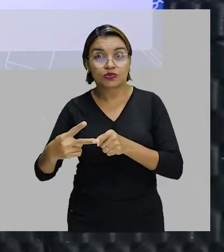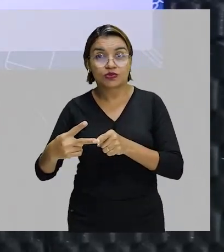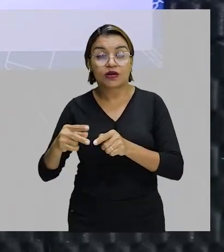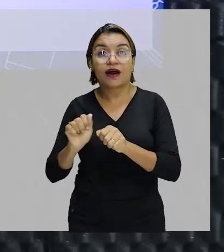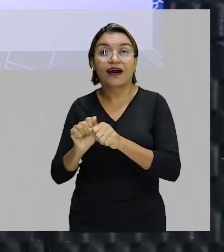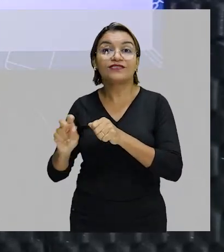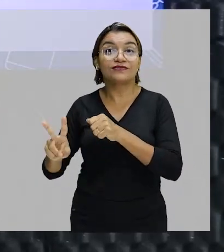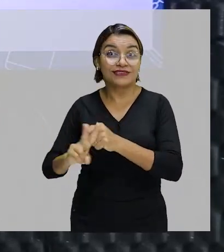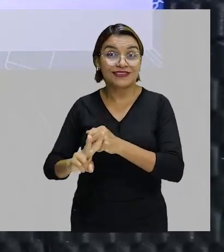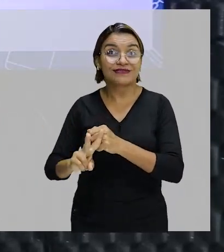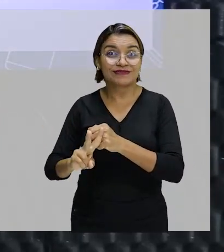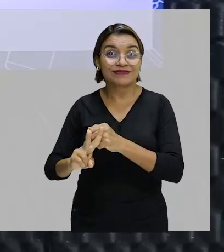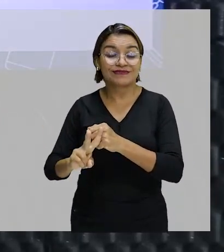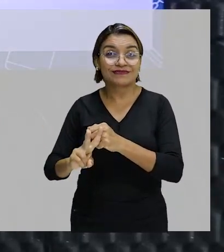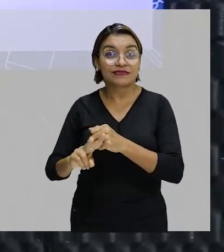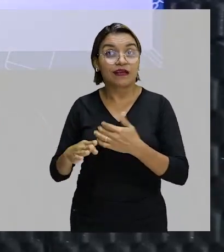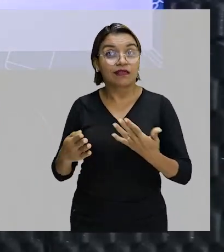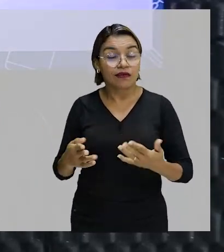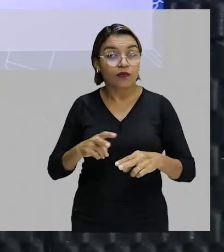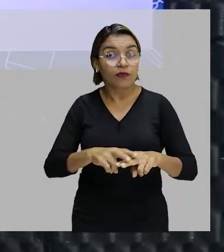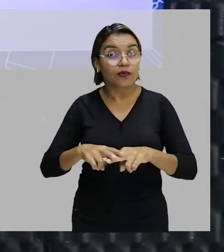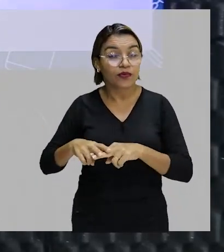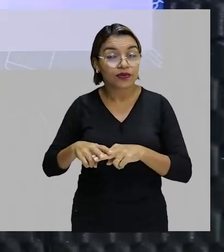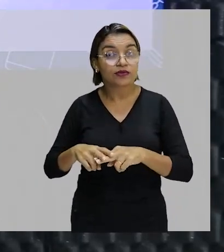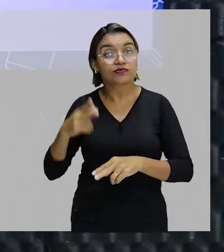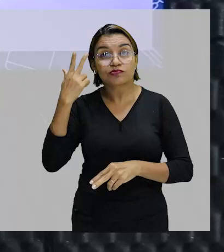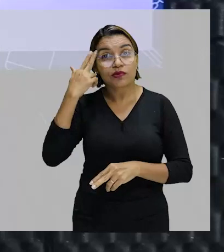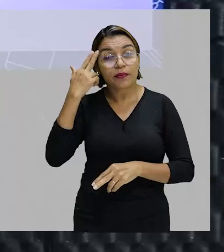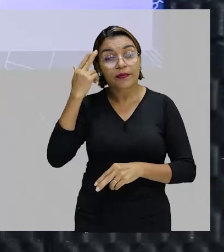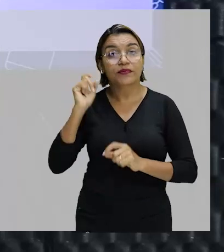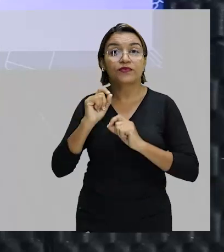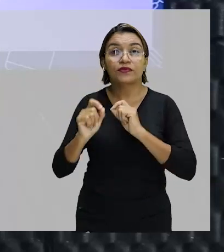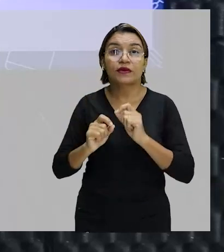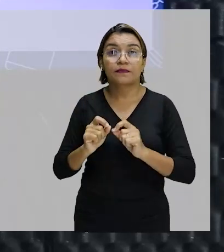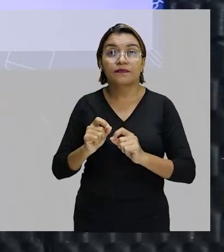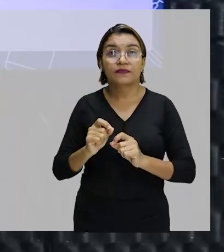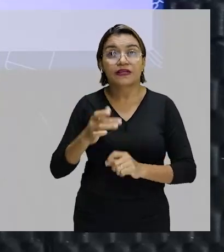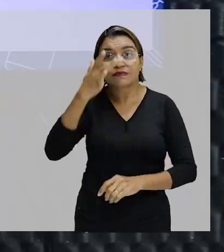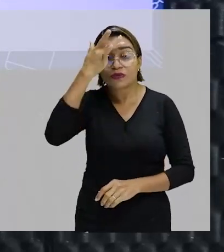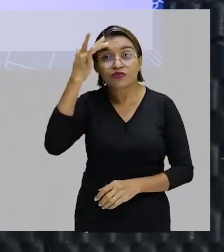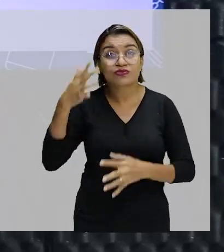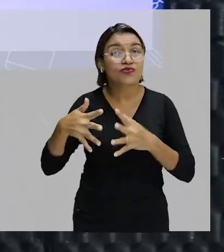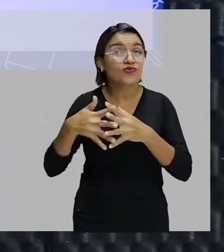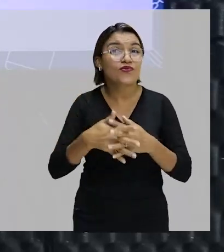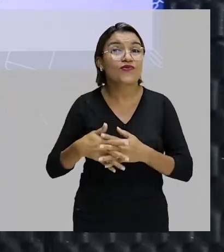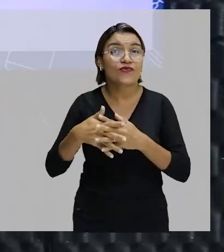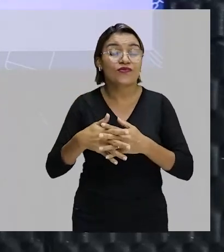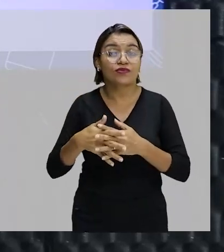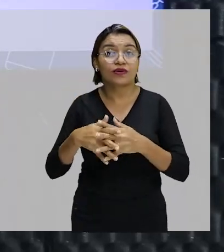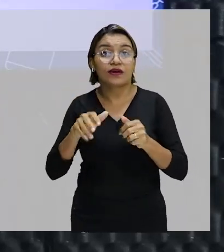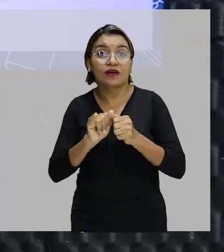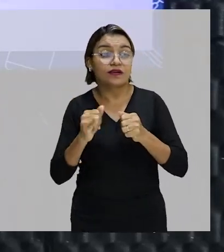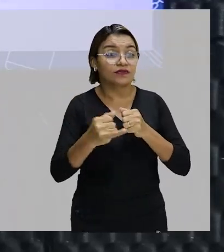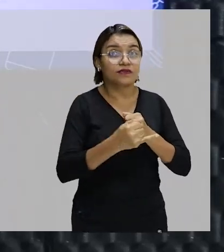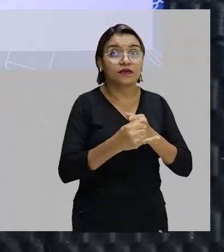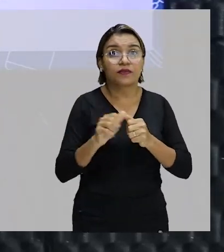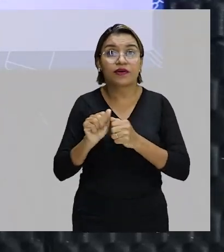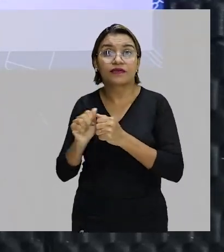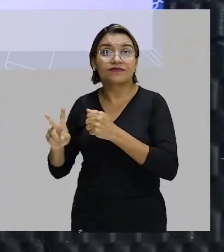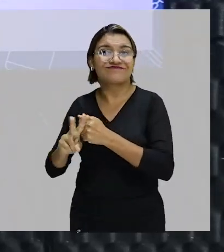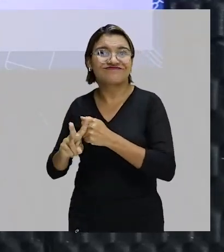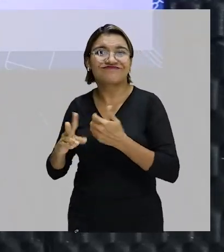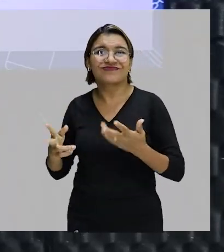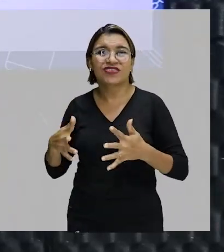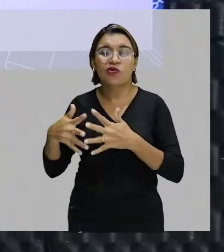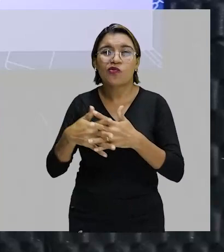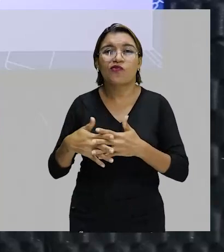como advérbio. Por isso que, normalmente, as pessoas confundem advérbio com adjetivo, porque nós temos